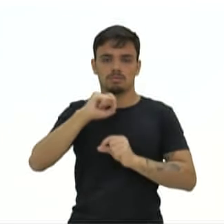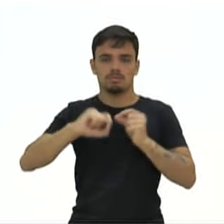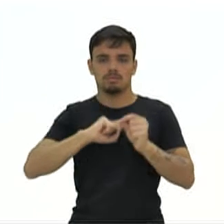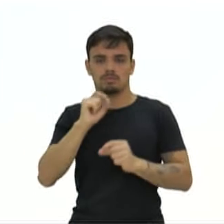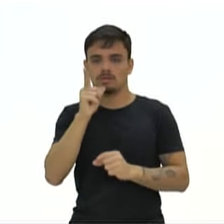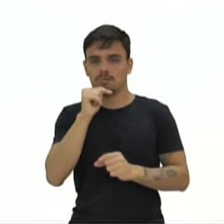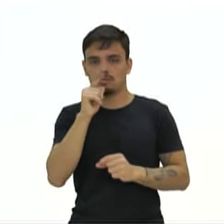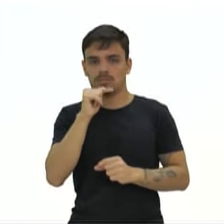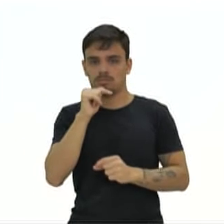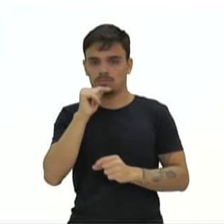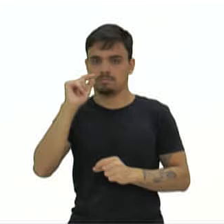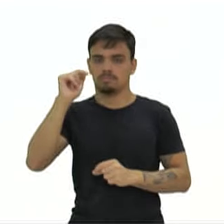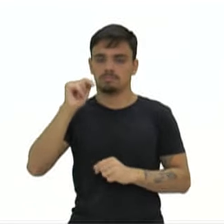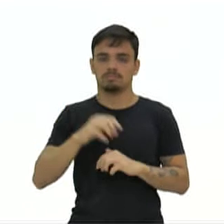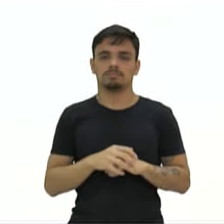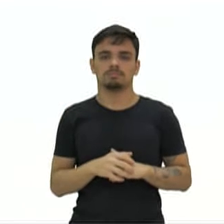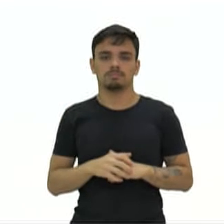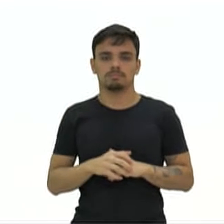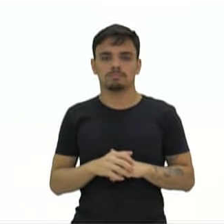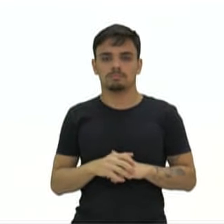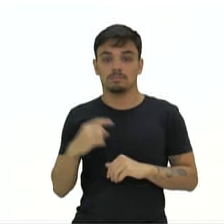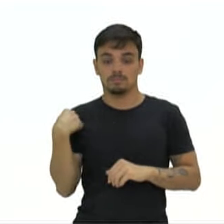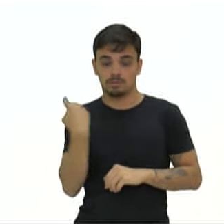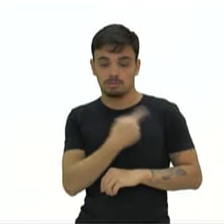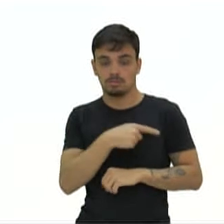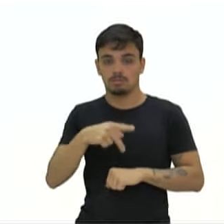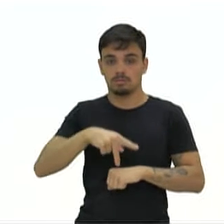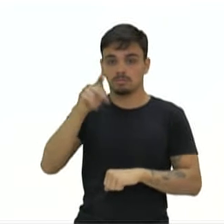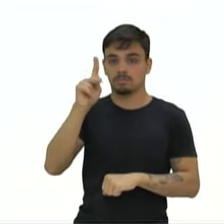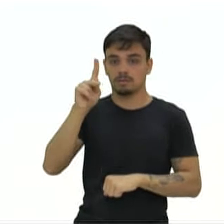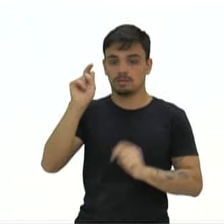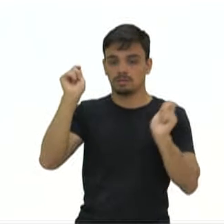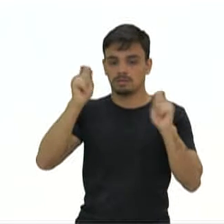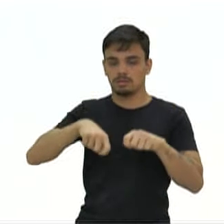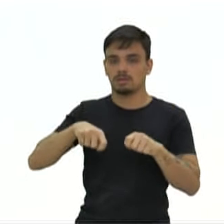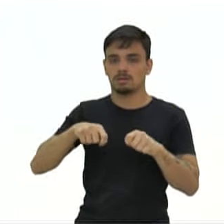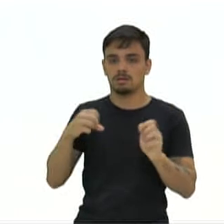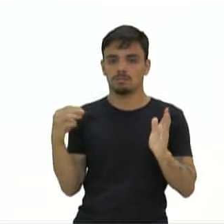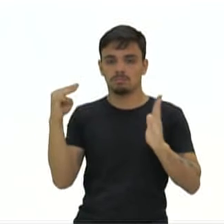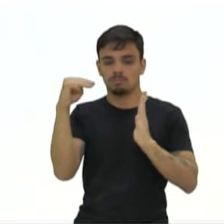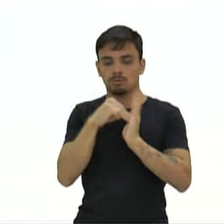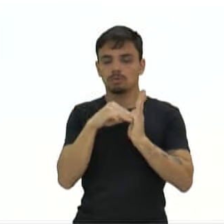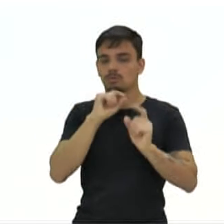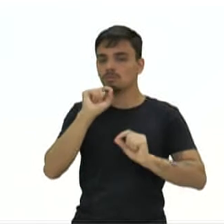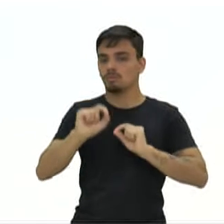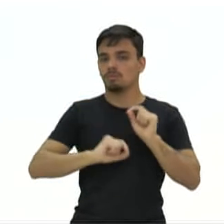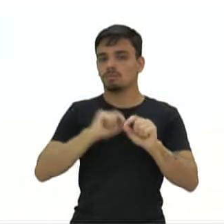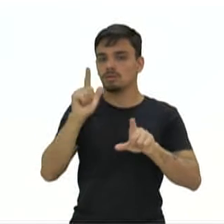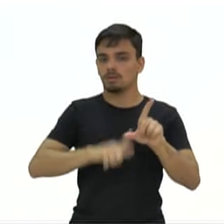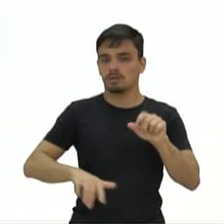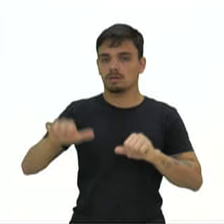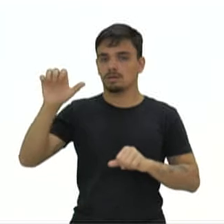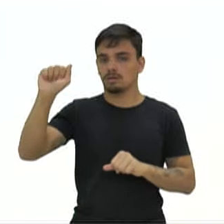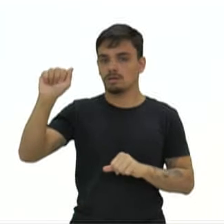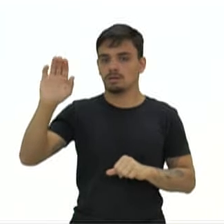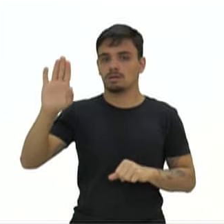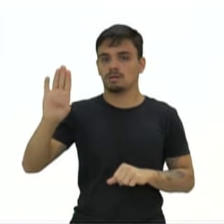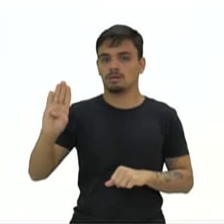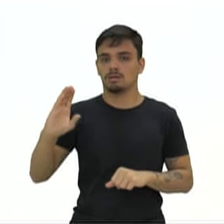água em nosso país poderia ser motivado... Letra A, B ou